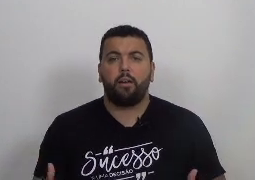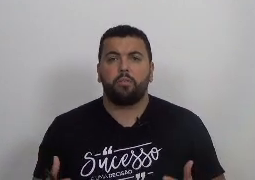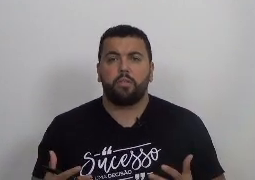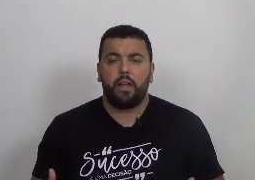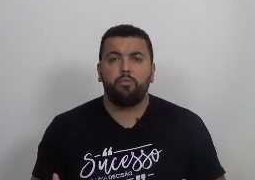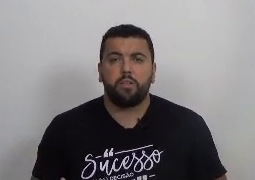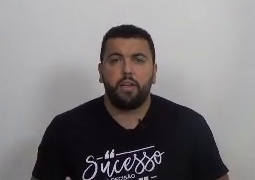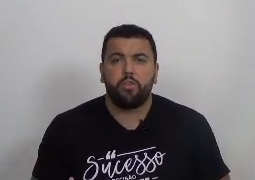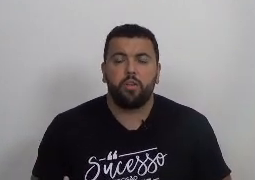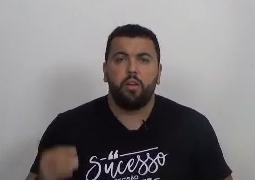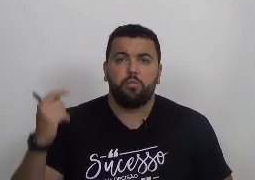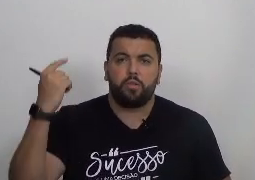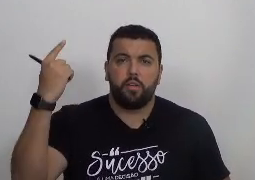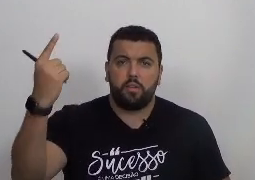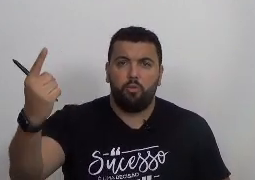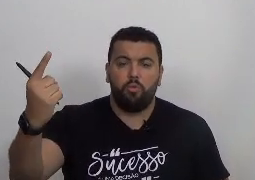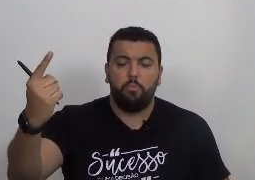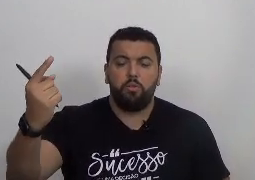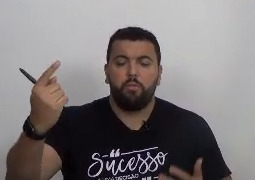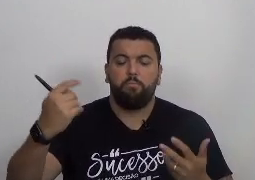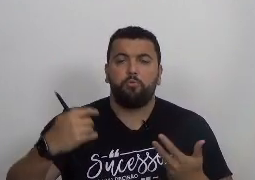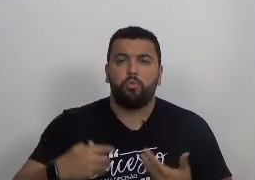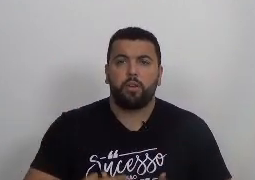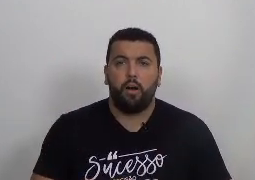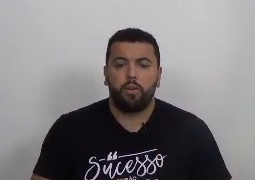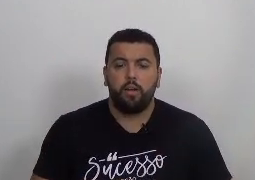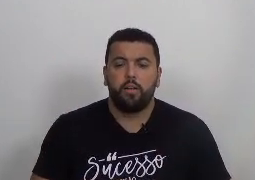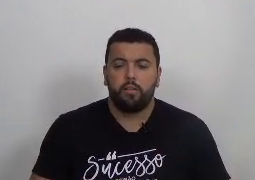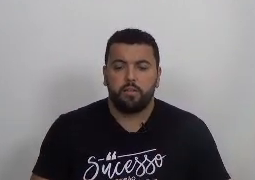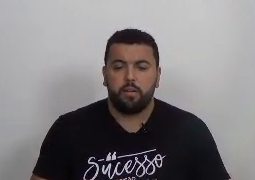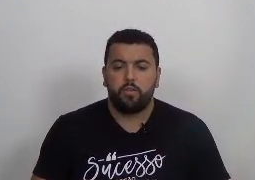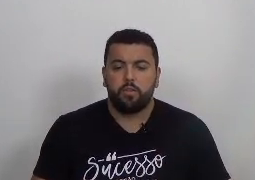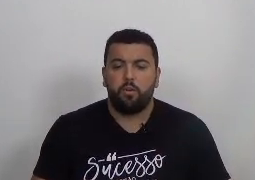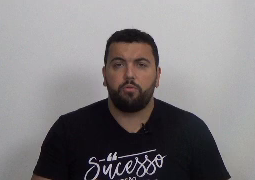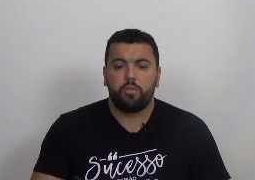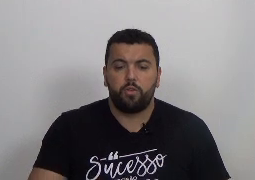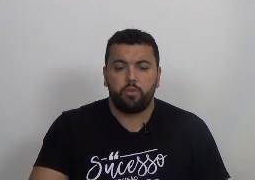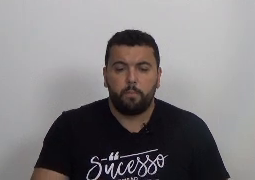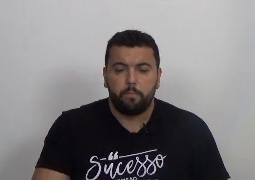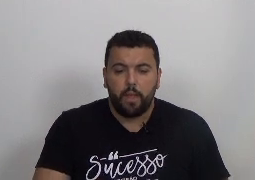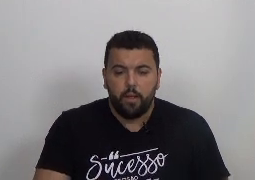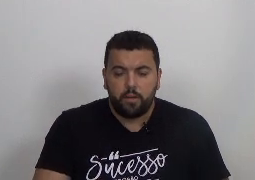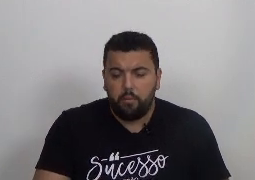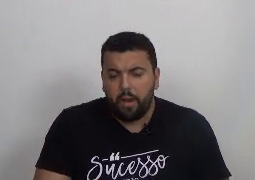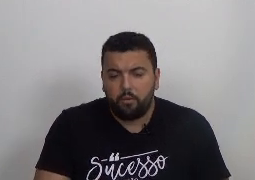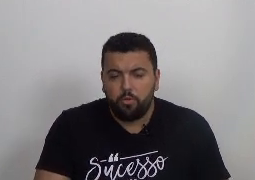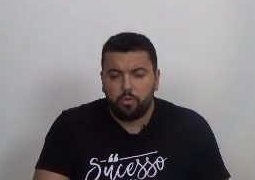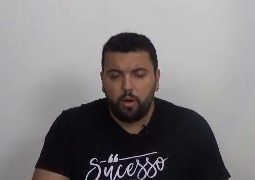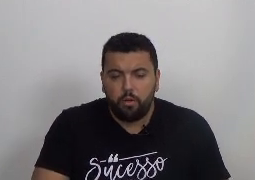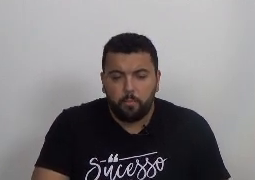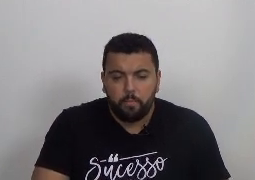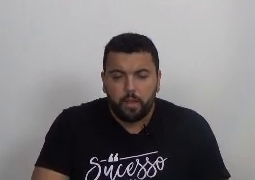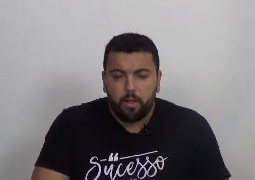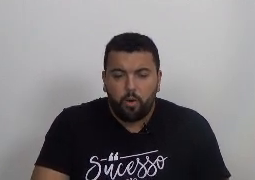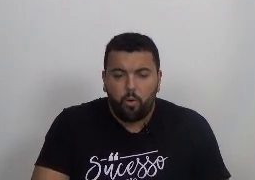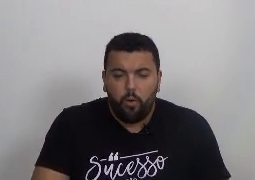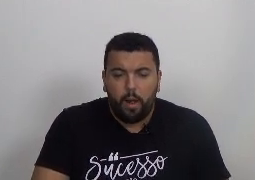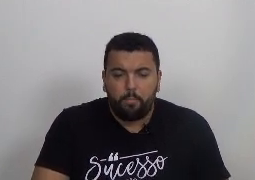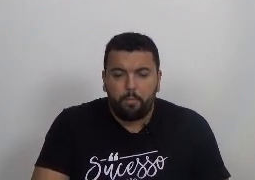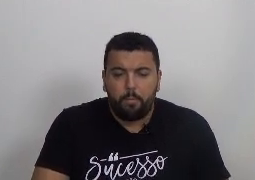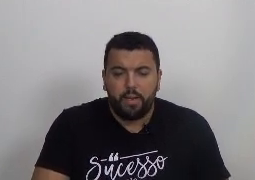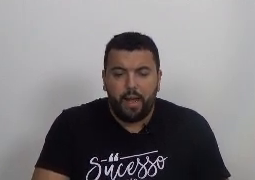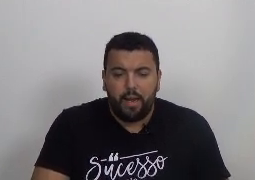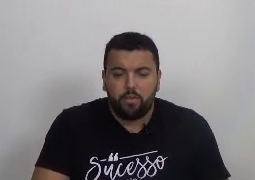total o que eu quero saiu 666 é um número no total dele seja então sexto então continuando